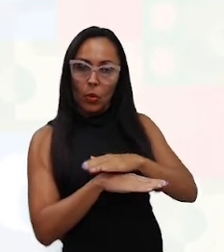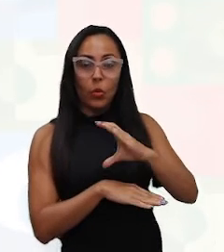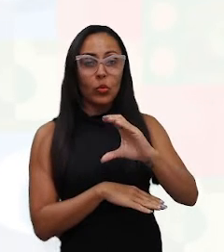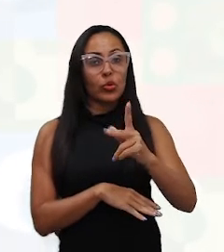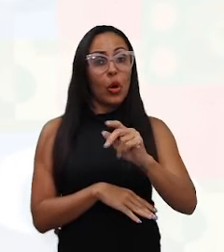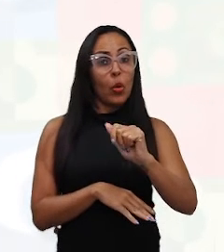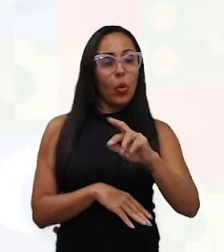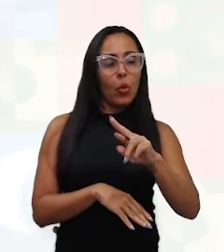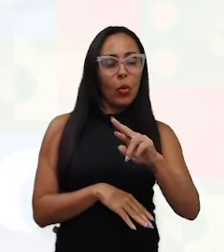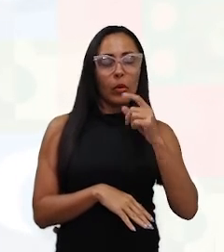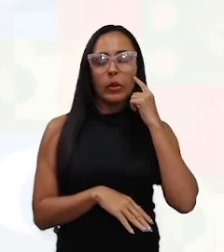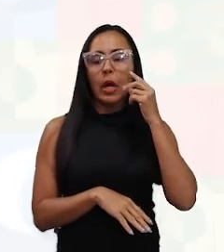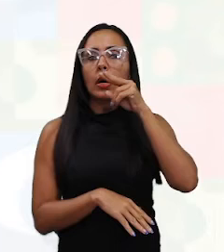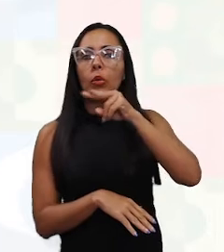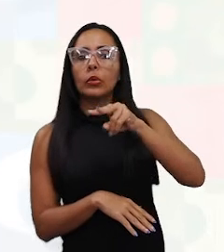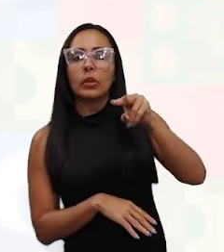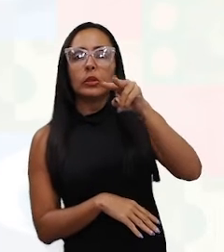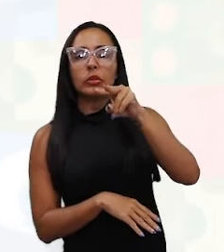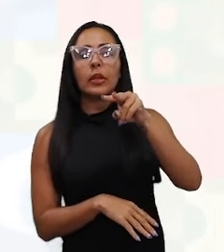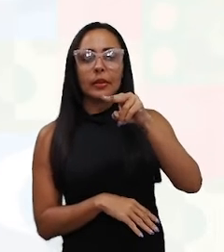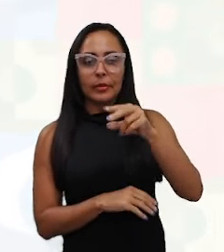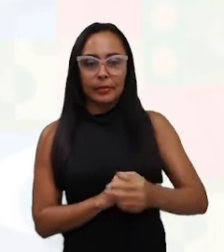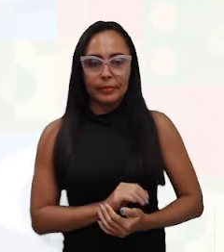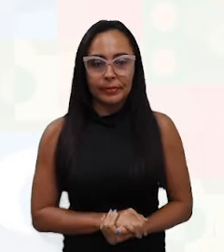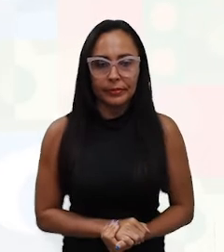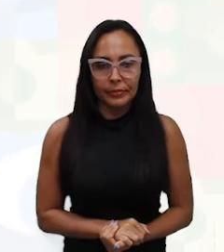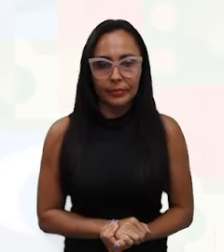olhos é chamada de linha do horizonte.